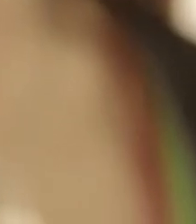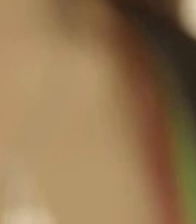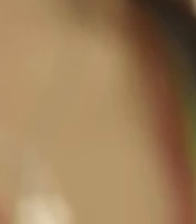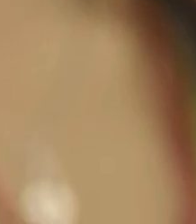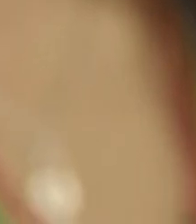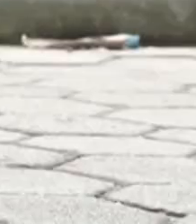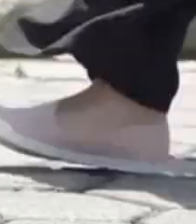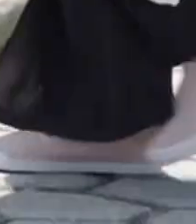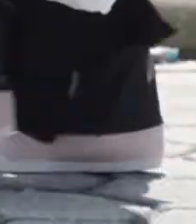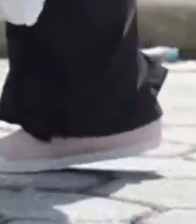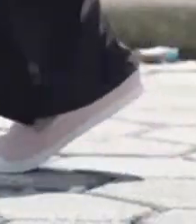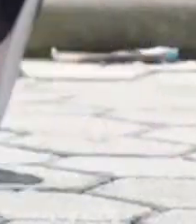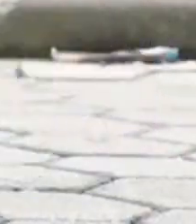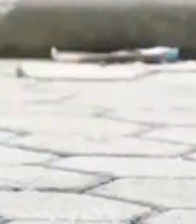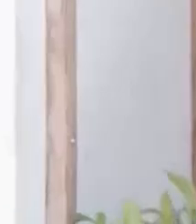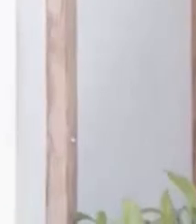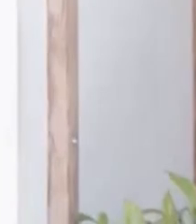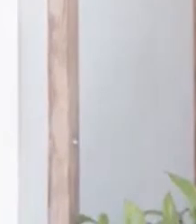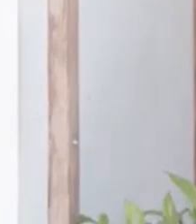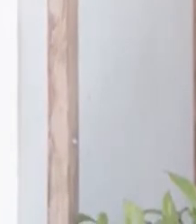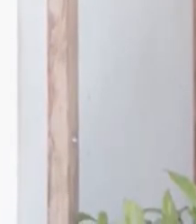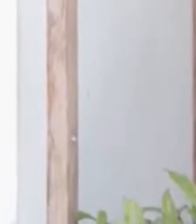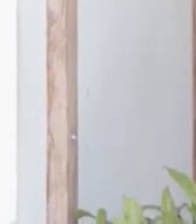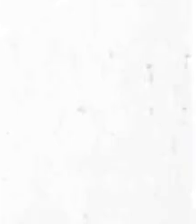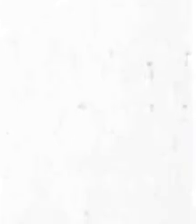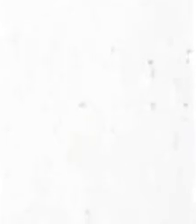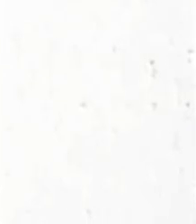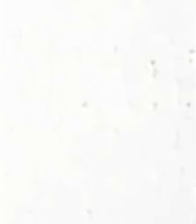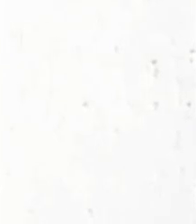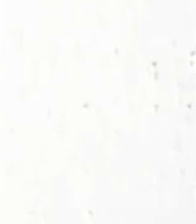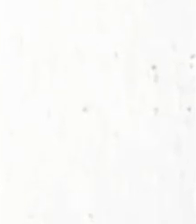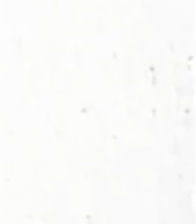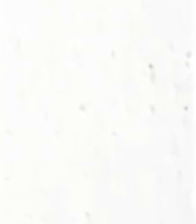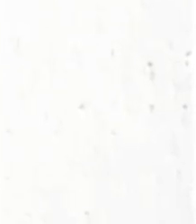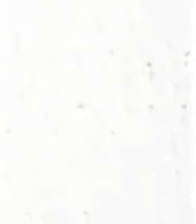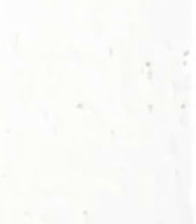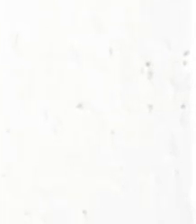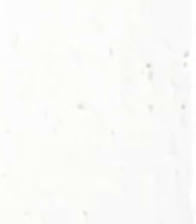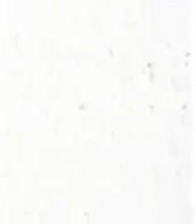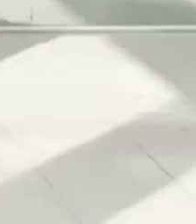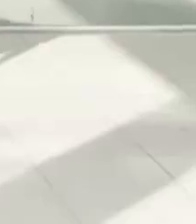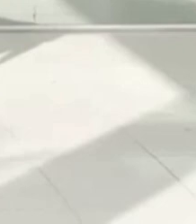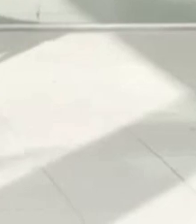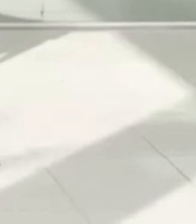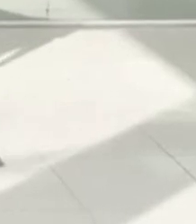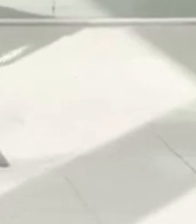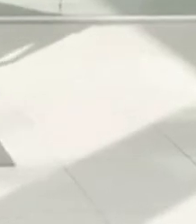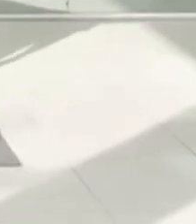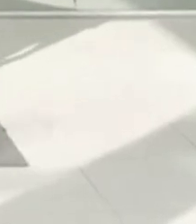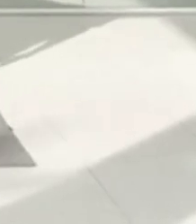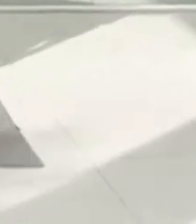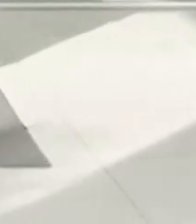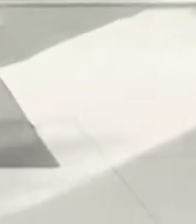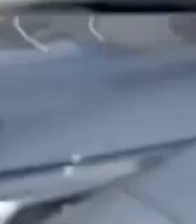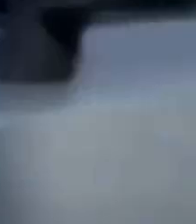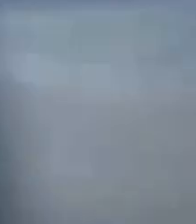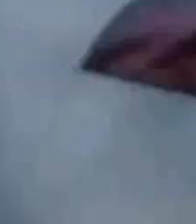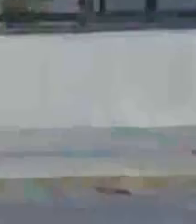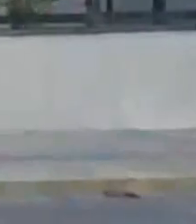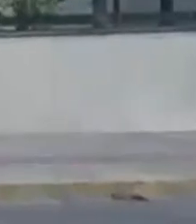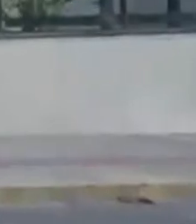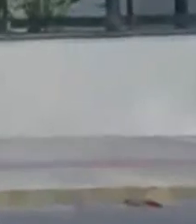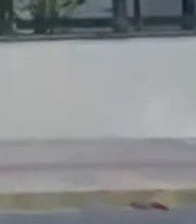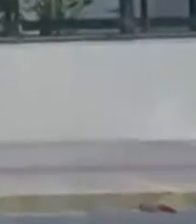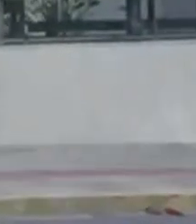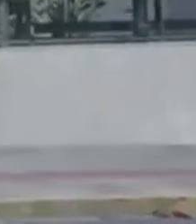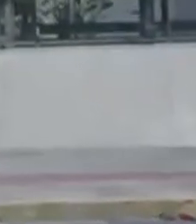e ajudam na renda da família. Mas e depois do estágio? Como manter esses jovens no mercado de trabalho? É por